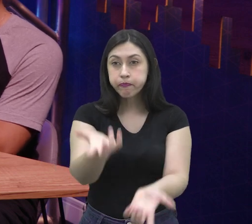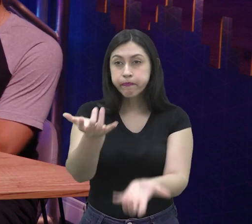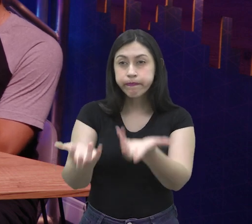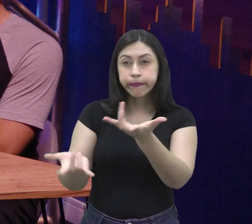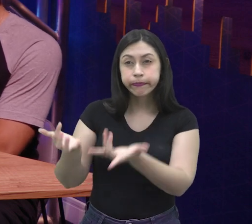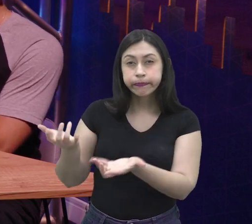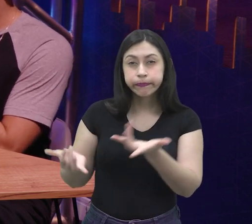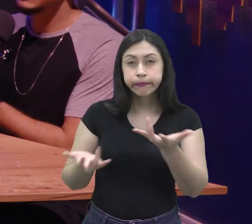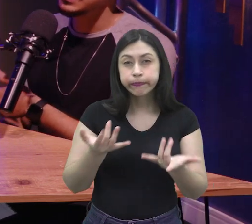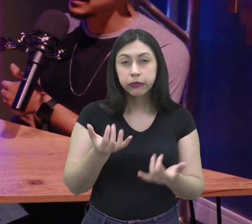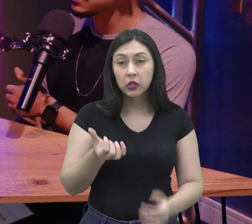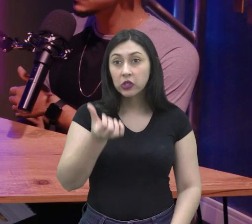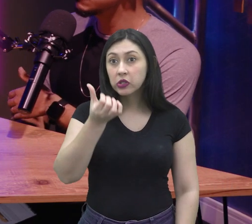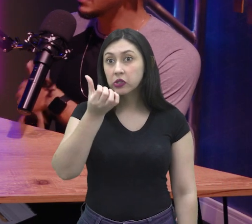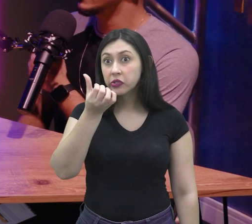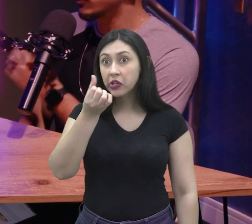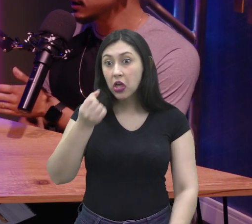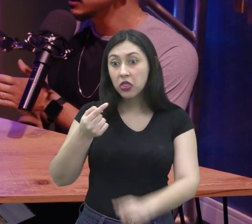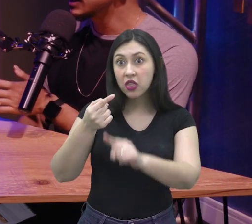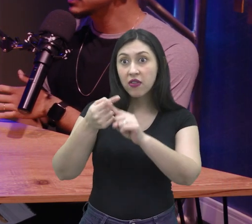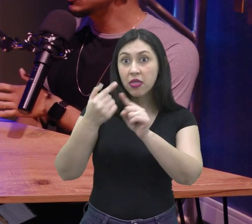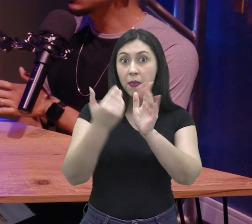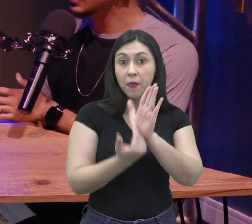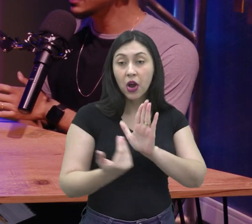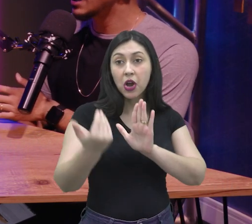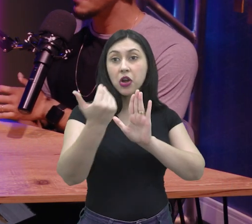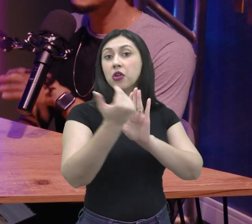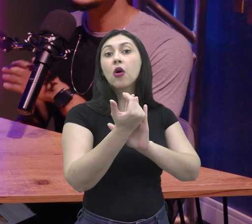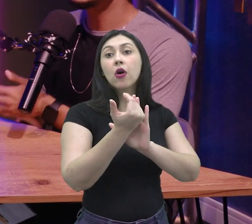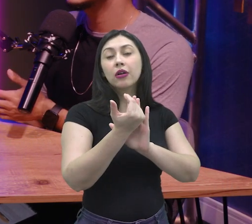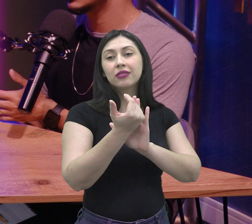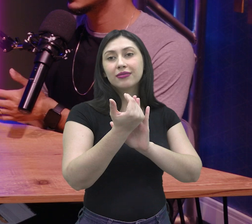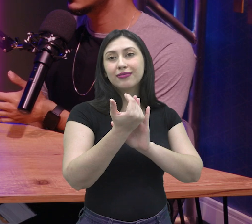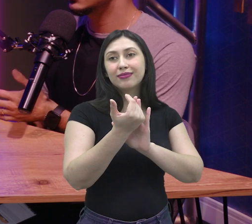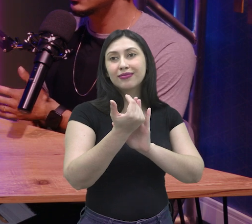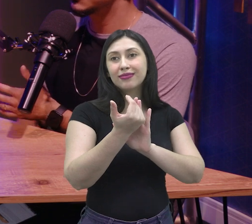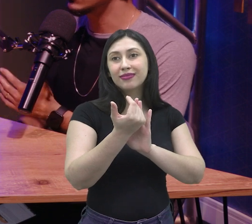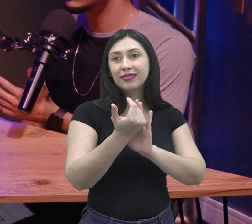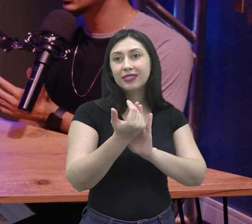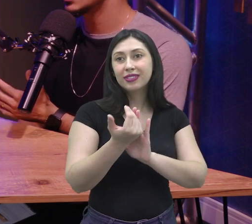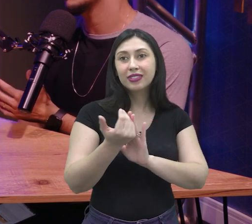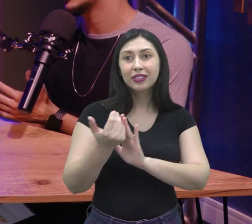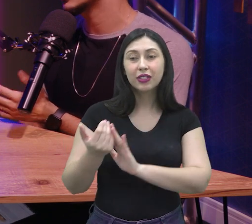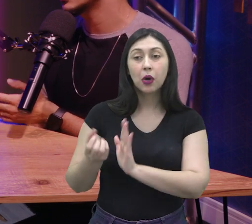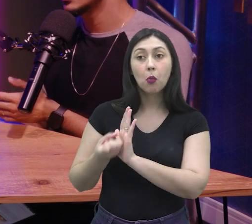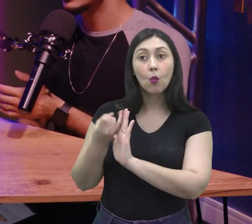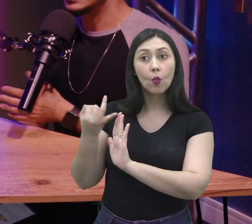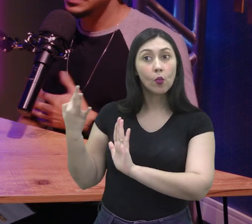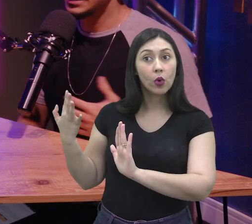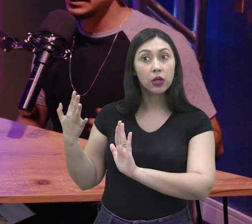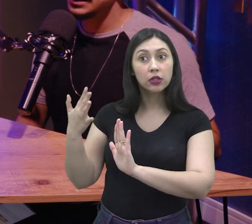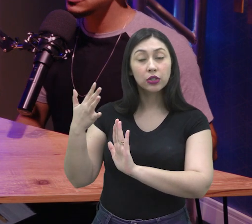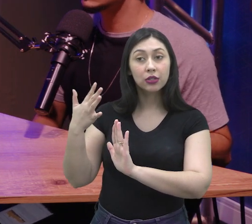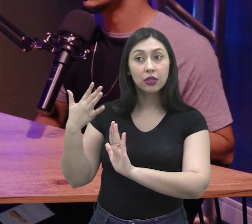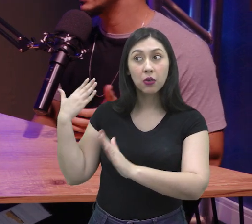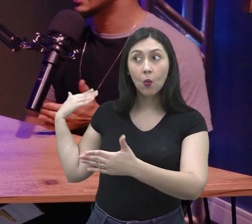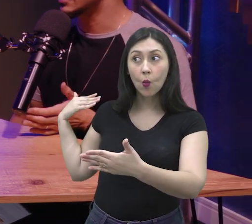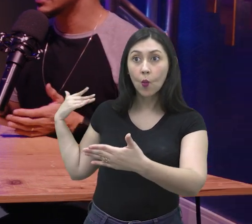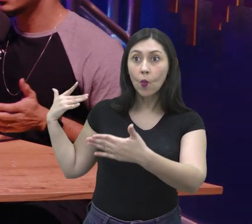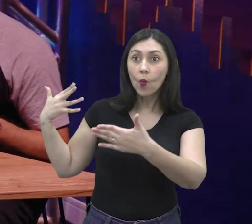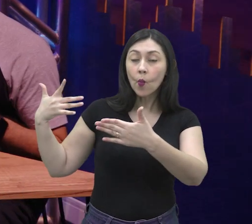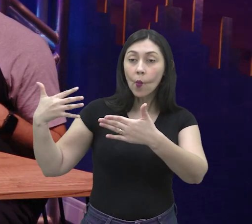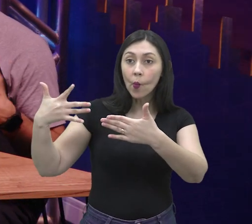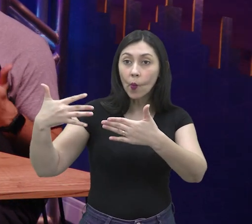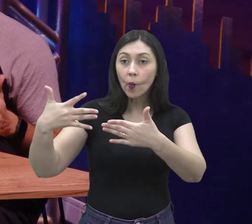foi 6 vezes maior do que a média de focos de queimada na série